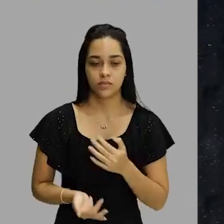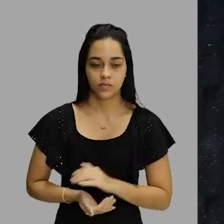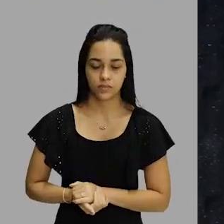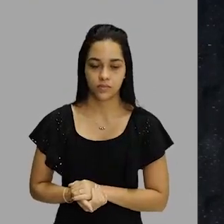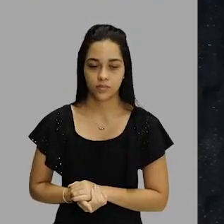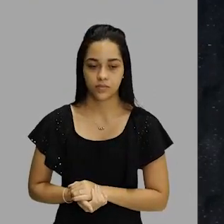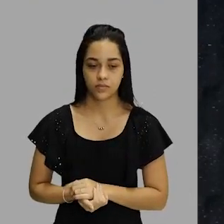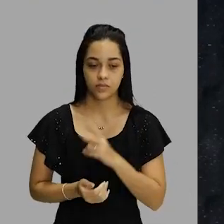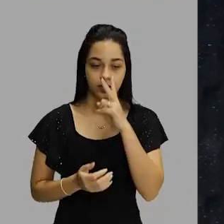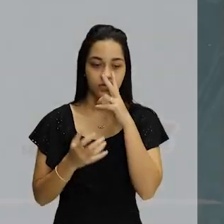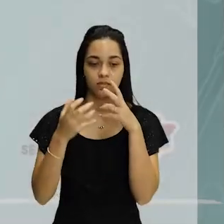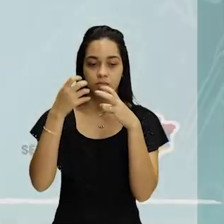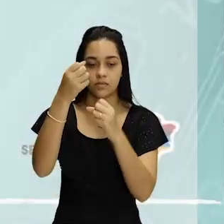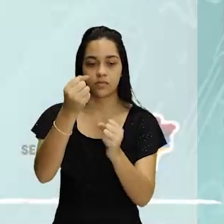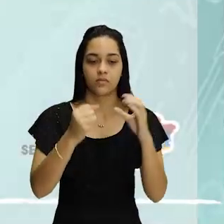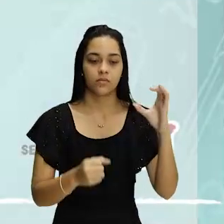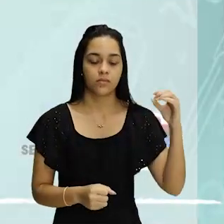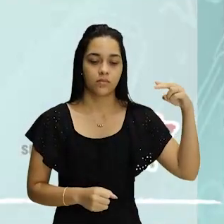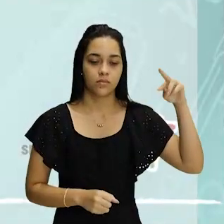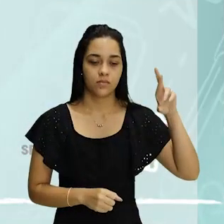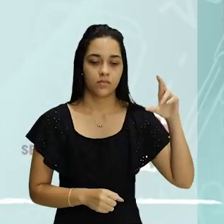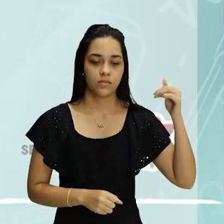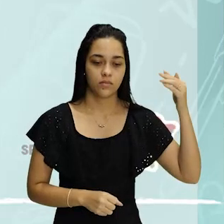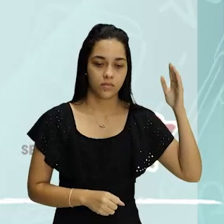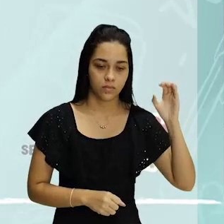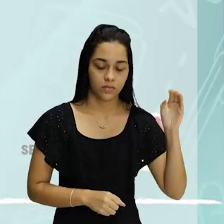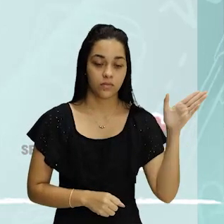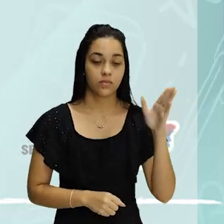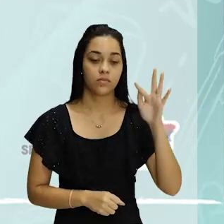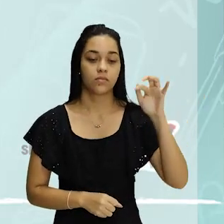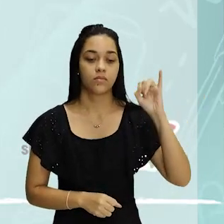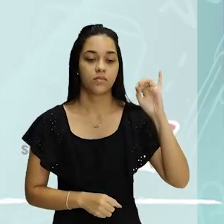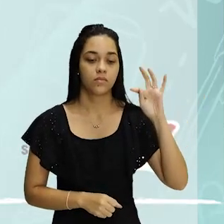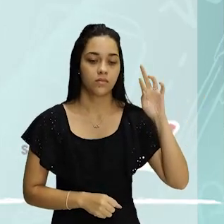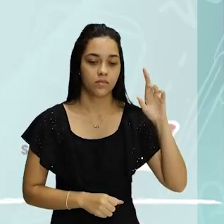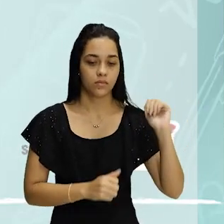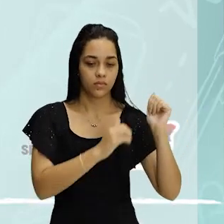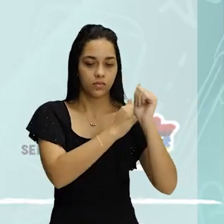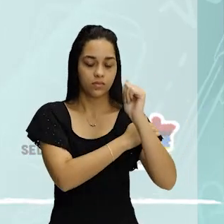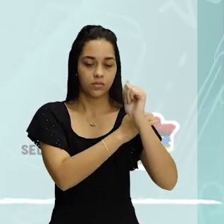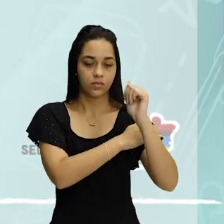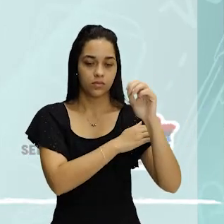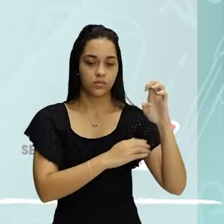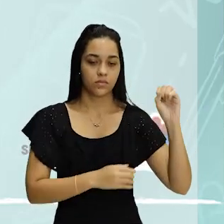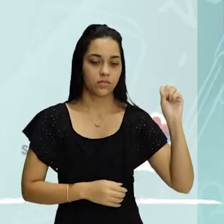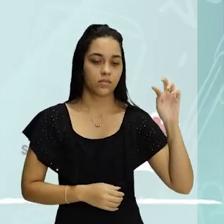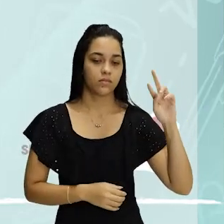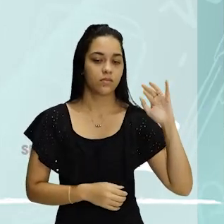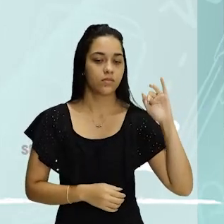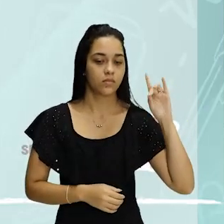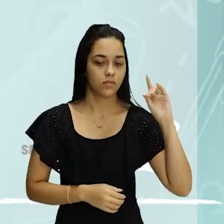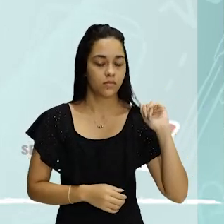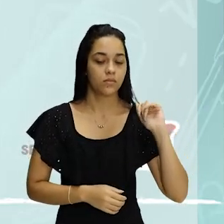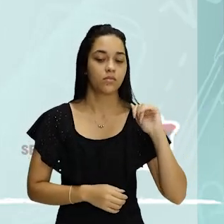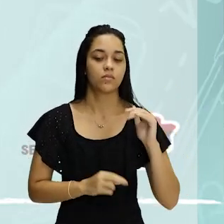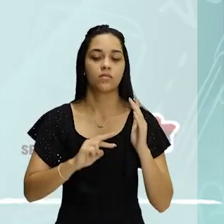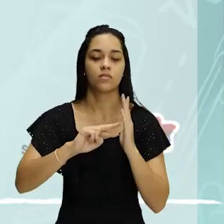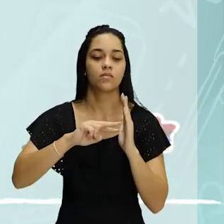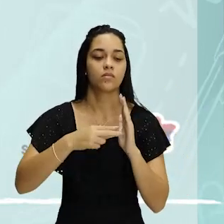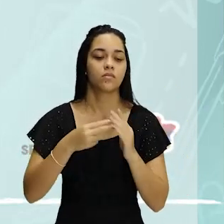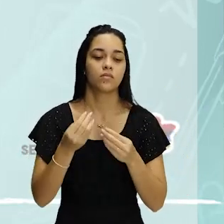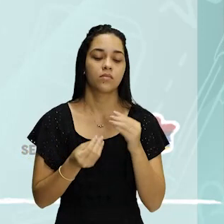só. A força da contração da fibra muscular estriada é definida